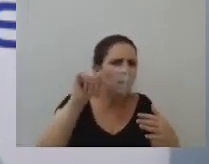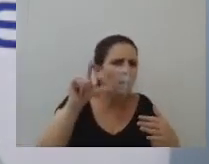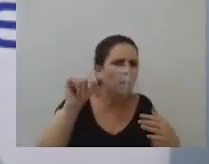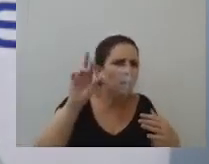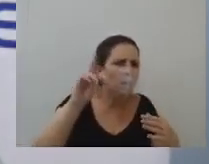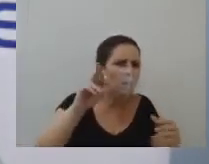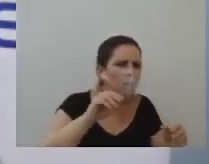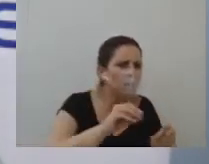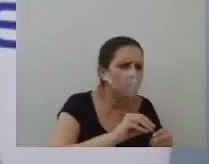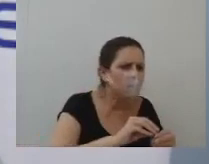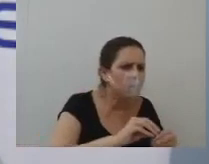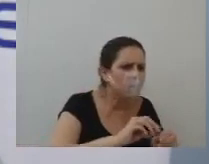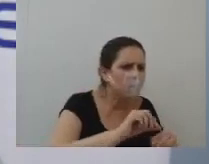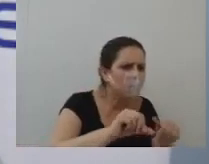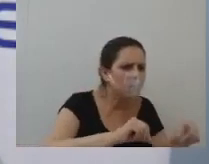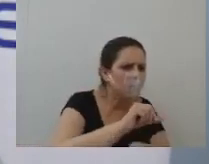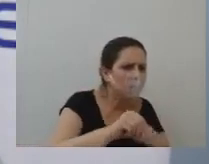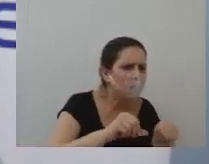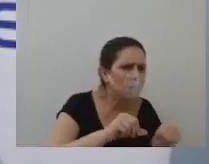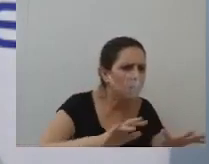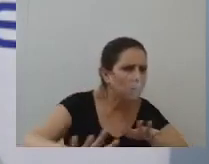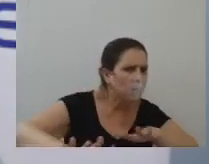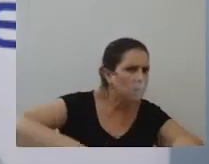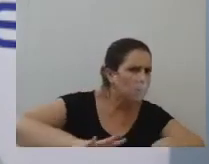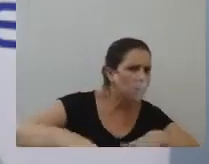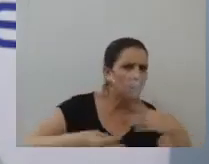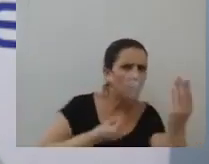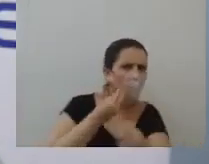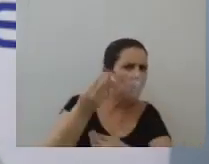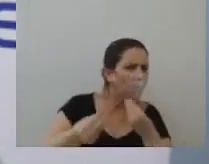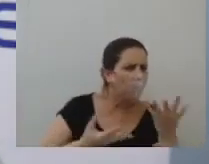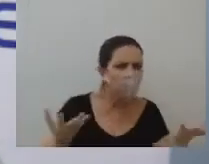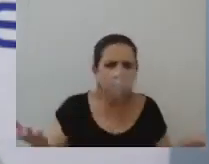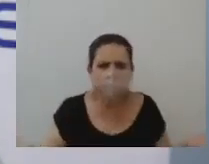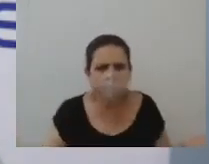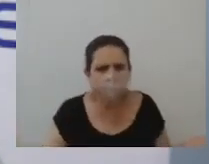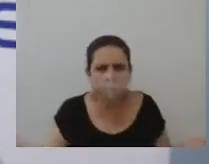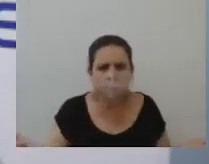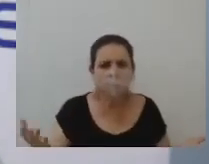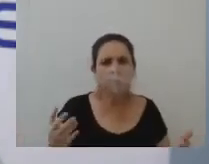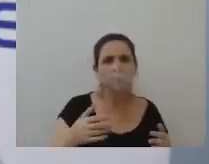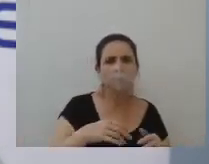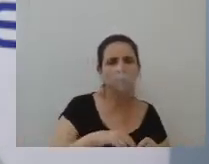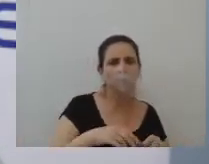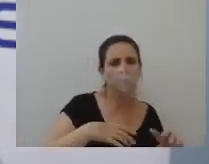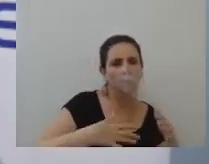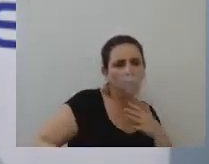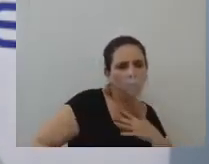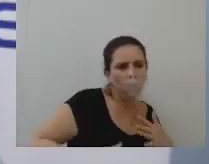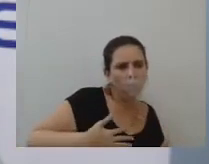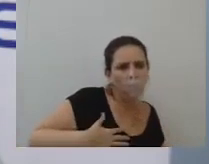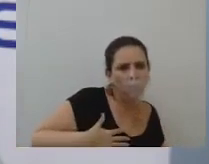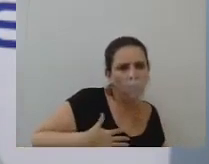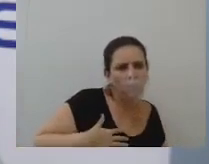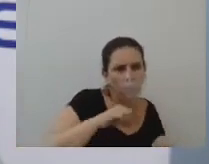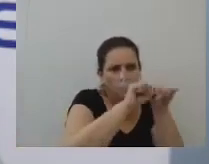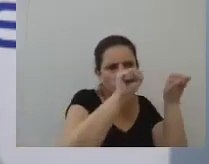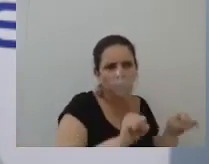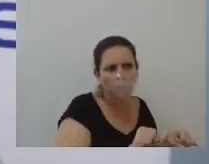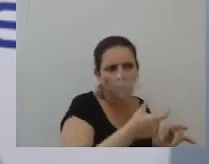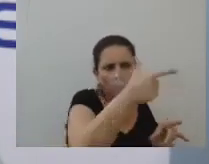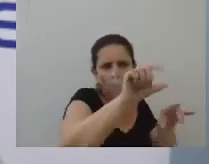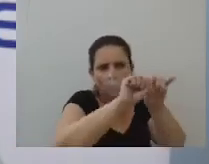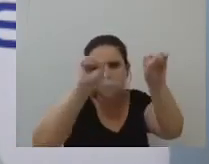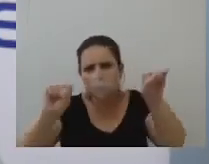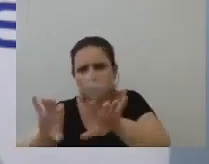é de que maneira ele vai passar de um sistema para outro sistema? Bom, eu